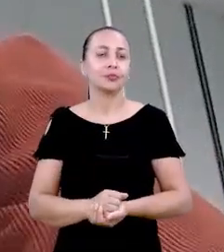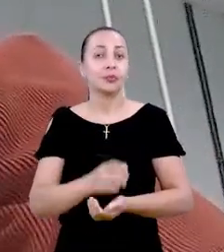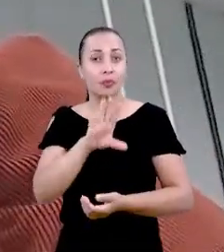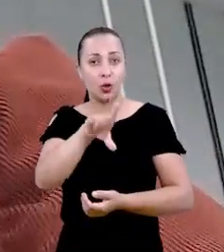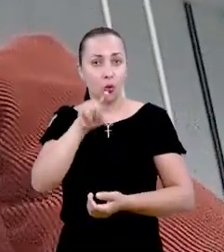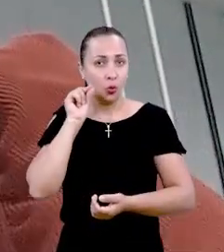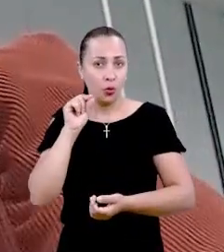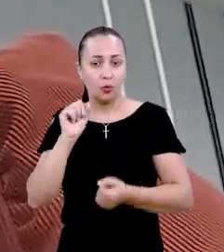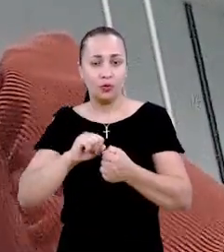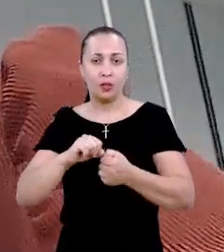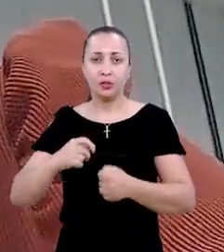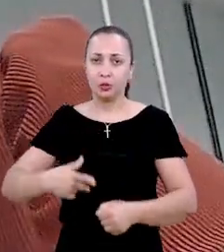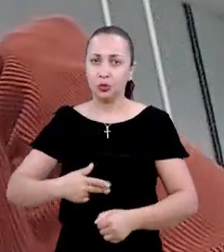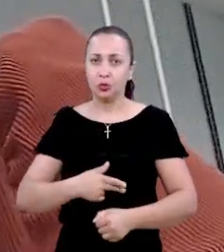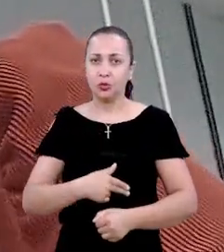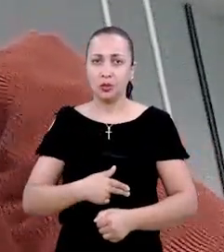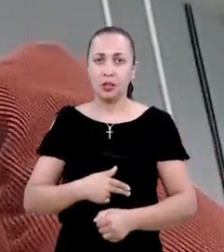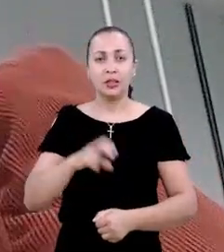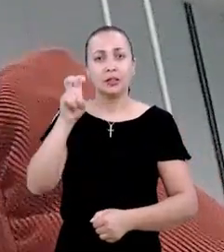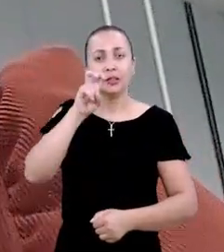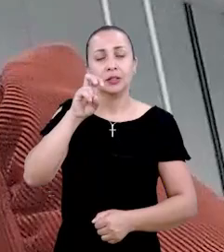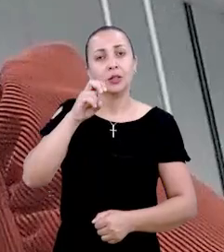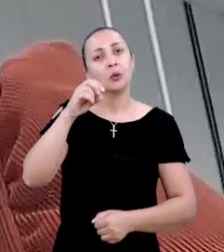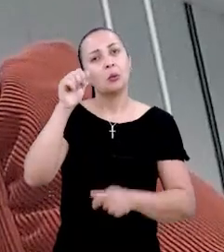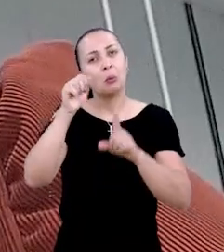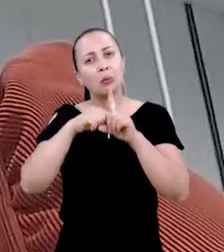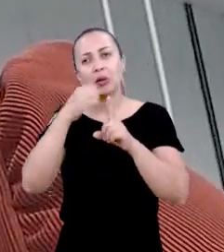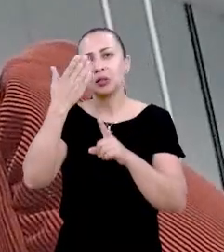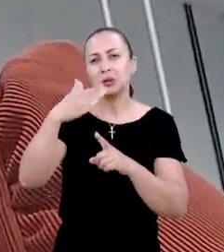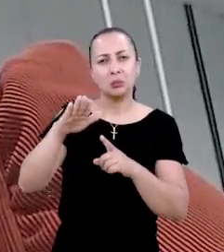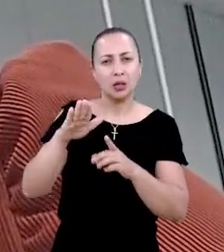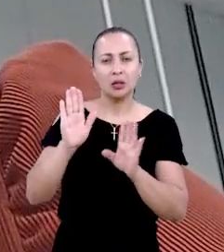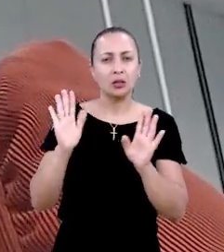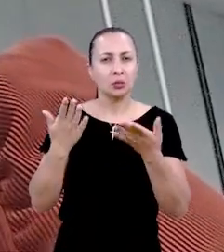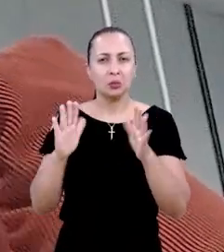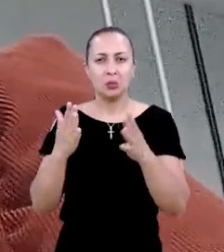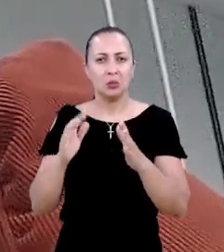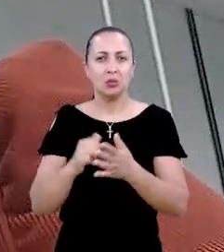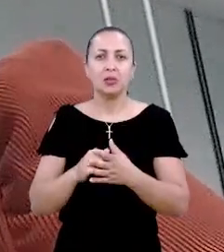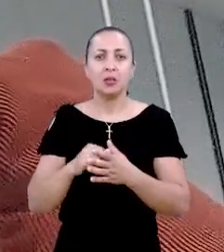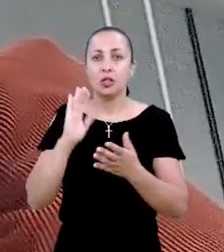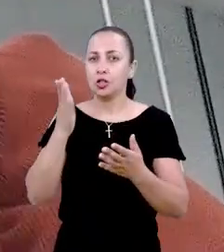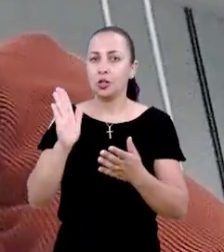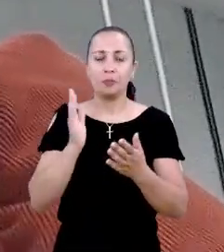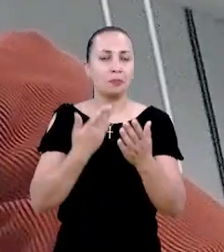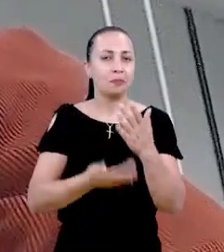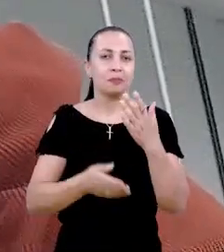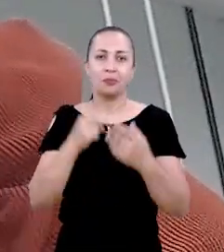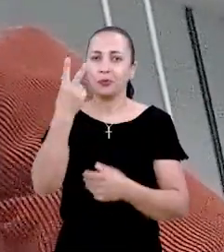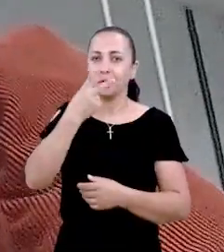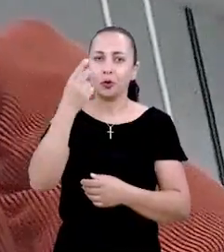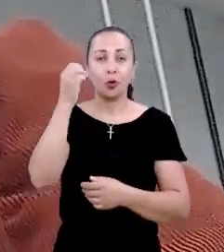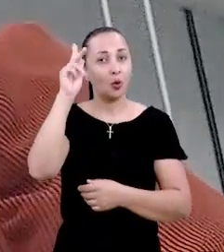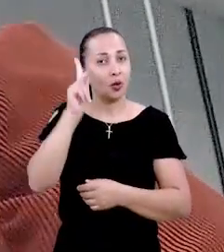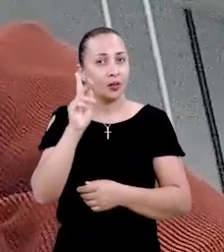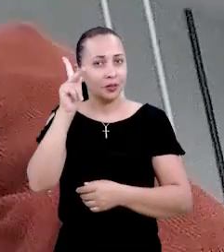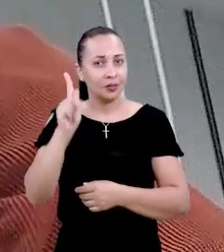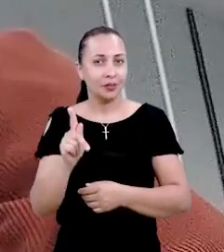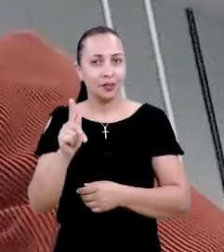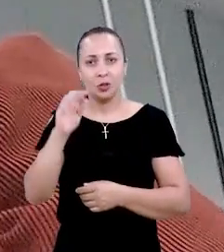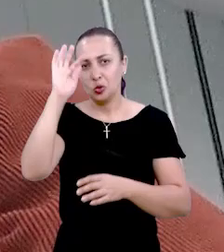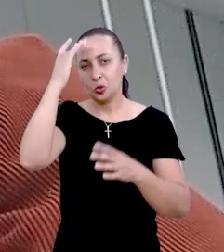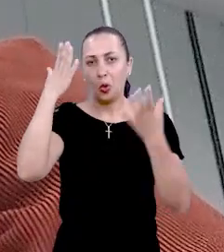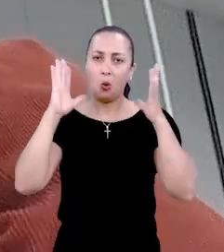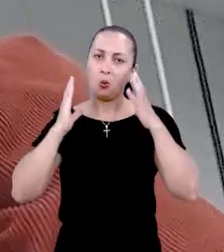cirurgia bariátrica mais ou menos 5 meses e meio, né? Neste período eu já perdi 22 quilos. E não foi apenas por uma questão